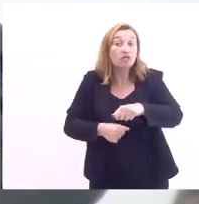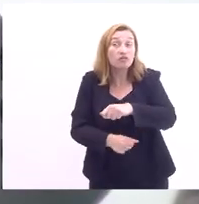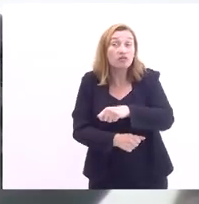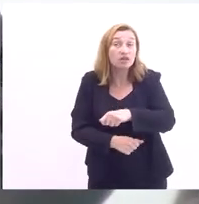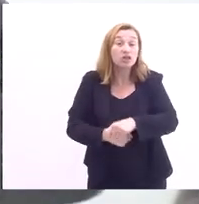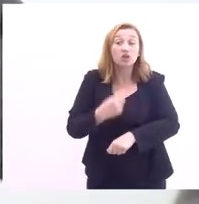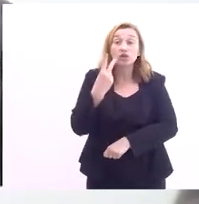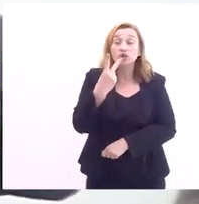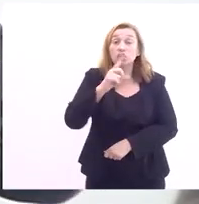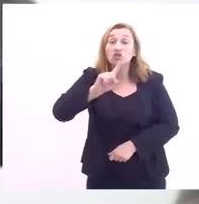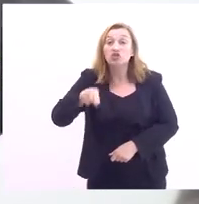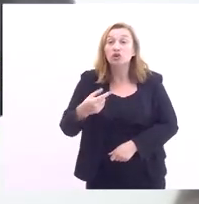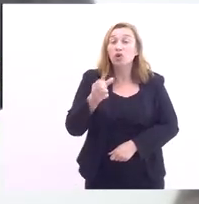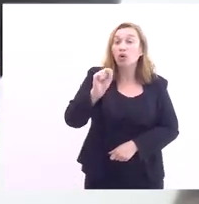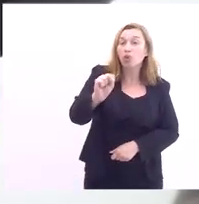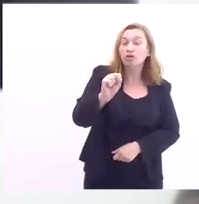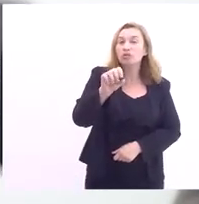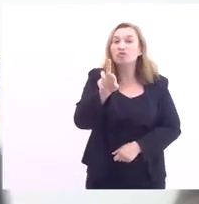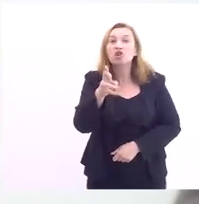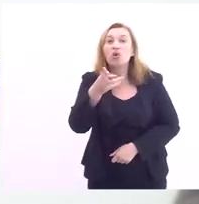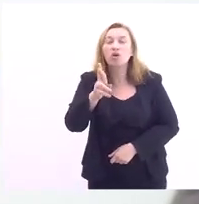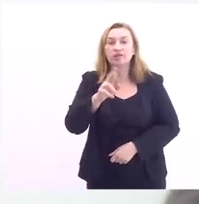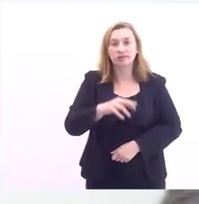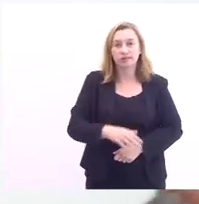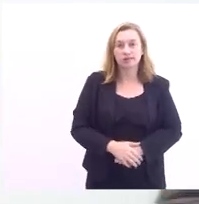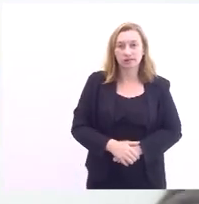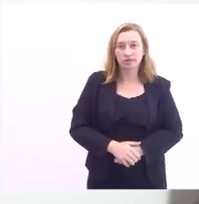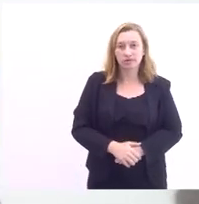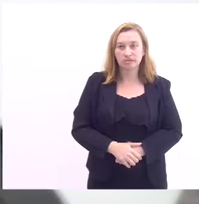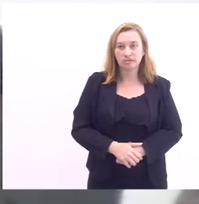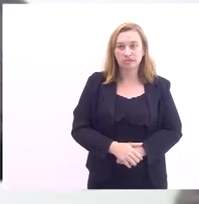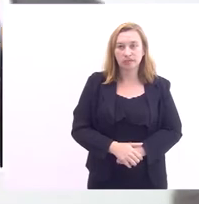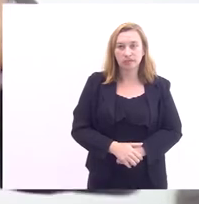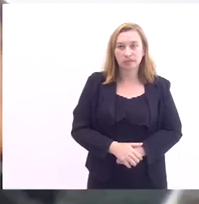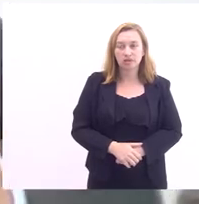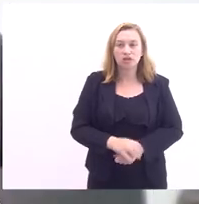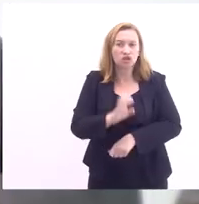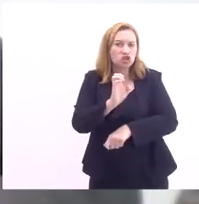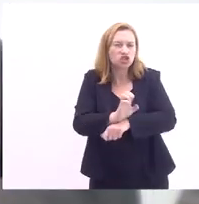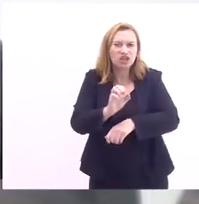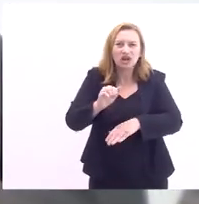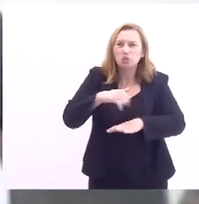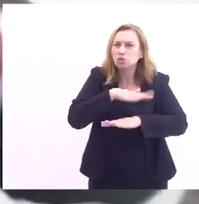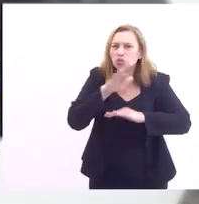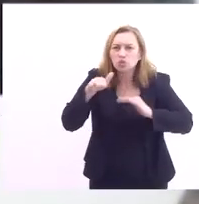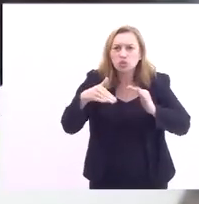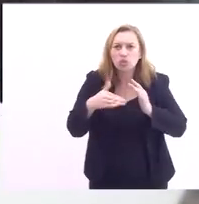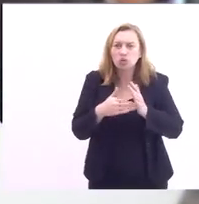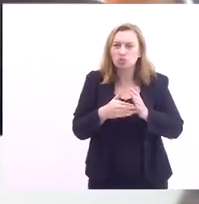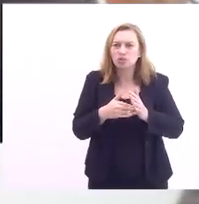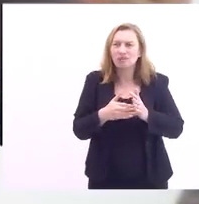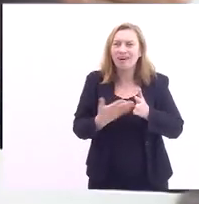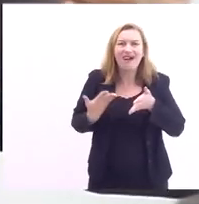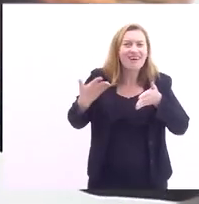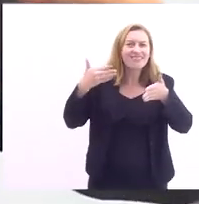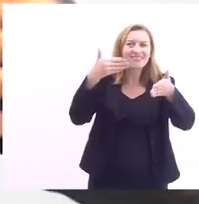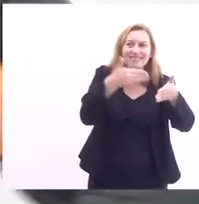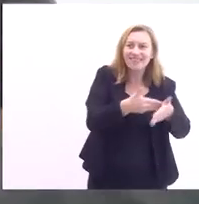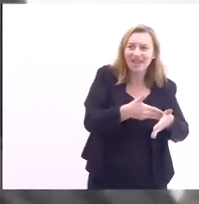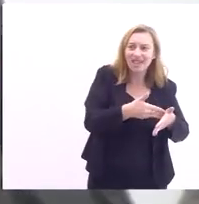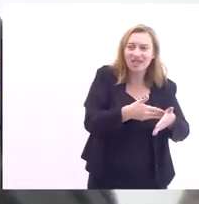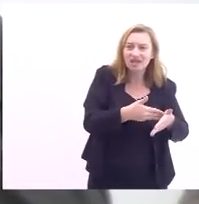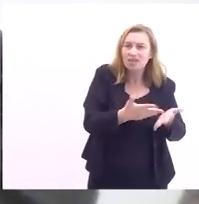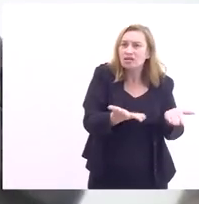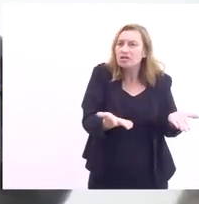de 2,8 bilhões para o Estado inteiro até... E